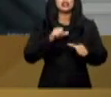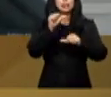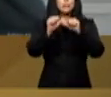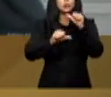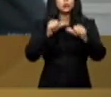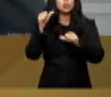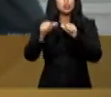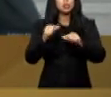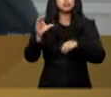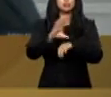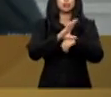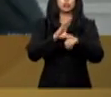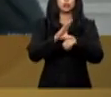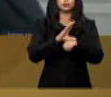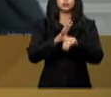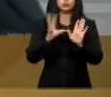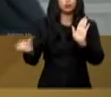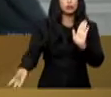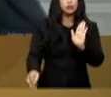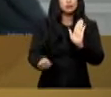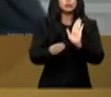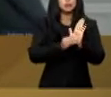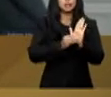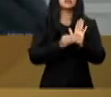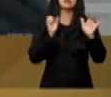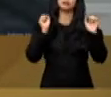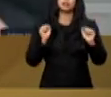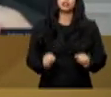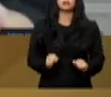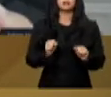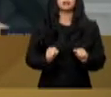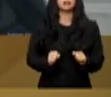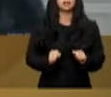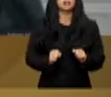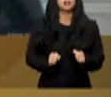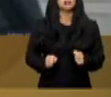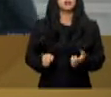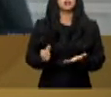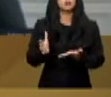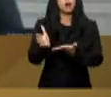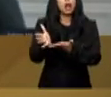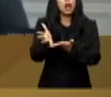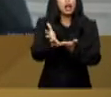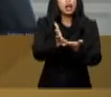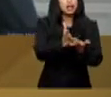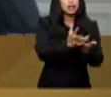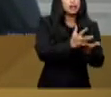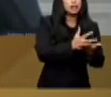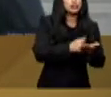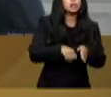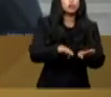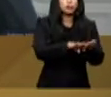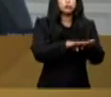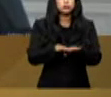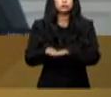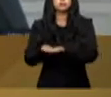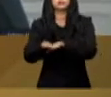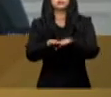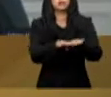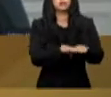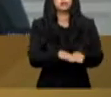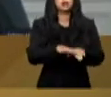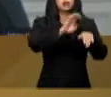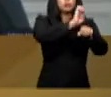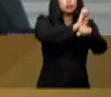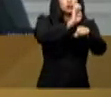essa alteração, é para que possibilitasse uma arrecadação mais equânime, isonômica entre os